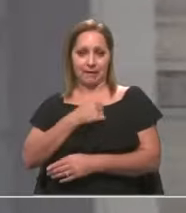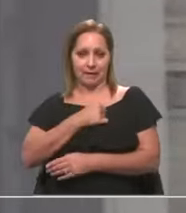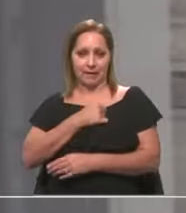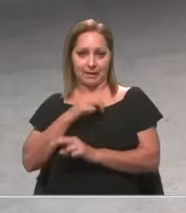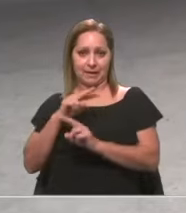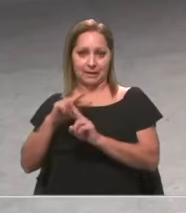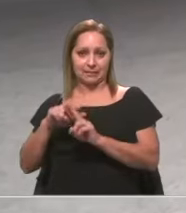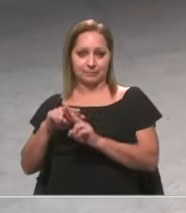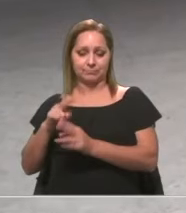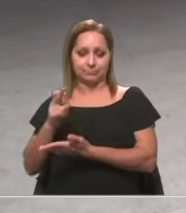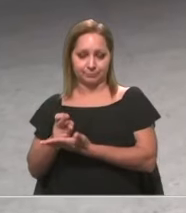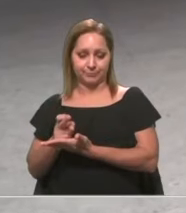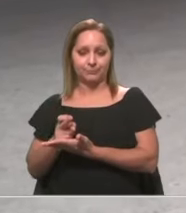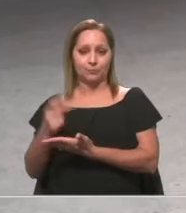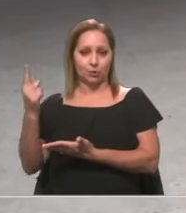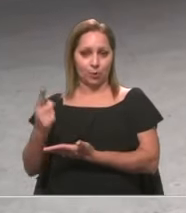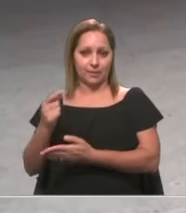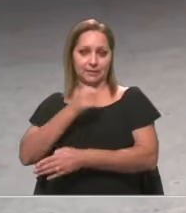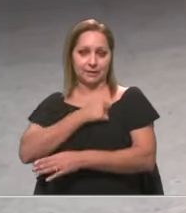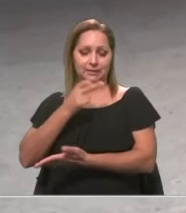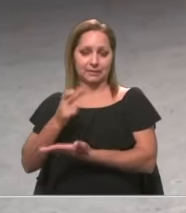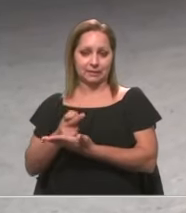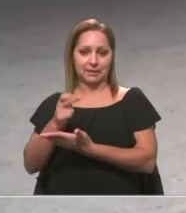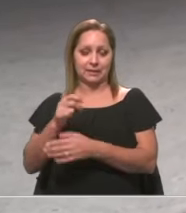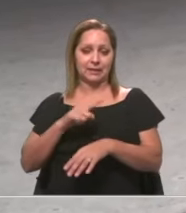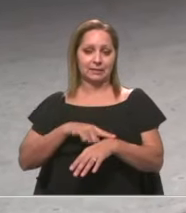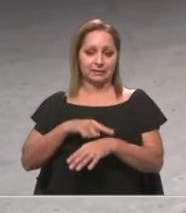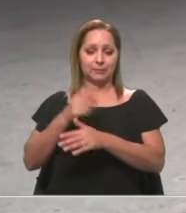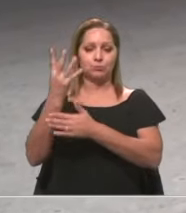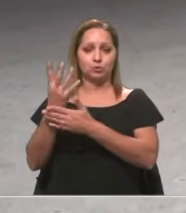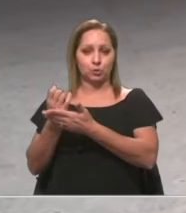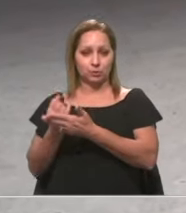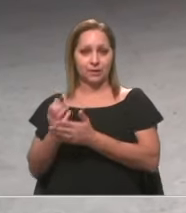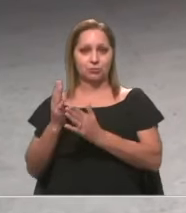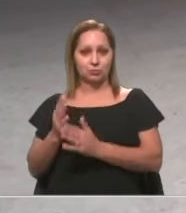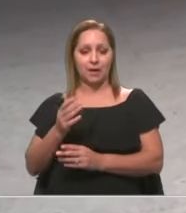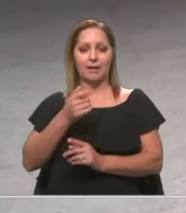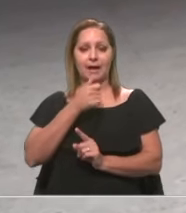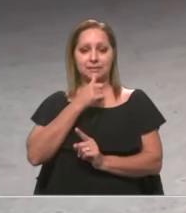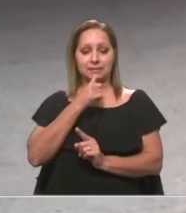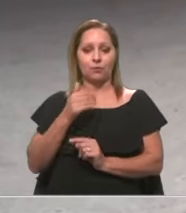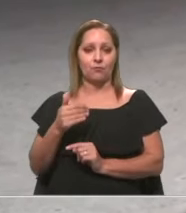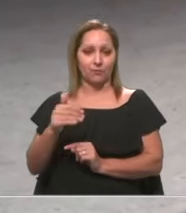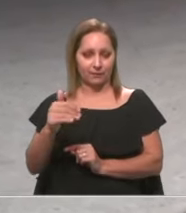casa, com a obrigação de permanência na habitação, todo esse tempo irá descontar a pena final que ele venha a ser condenado.